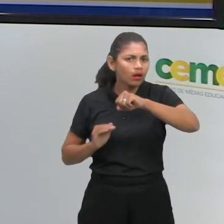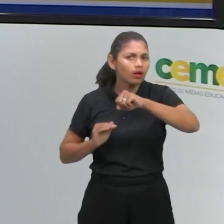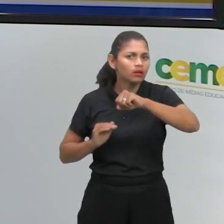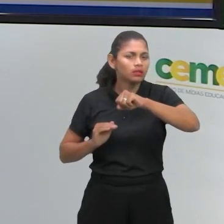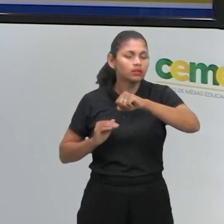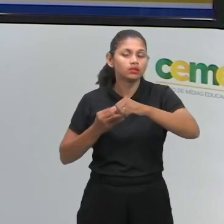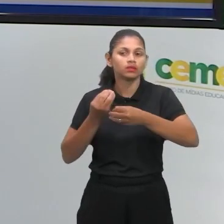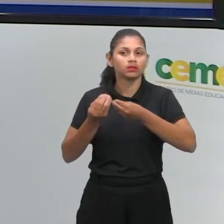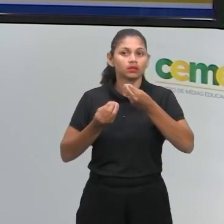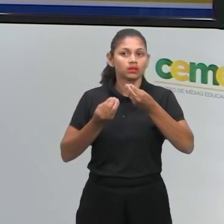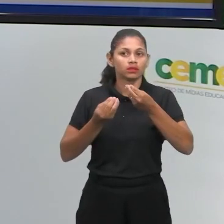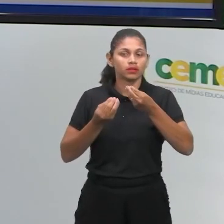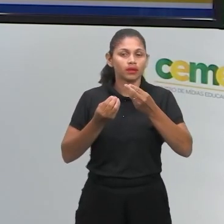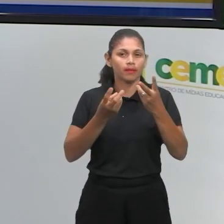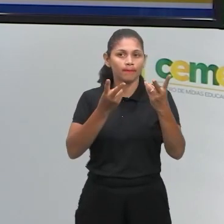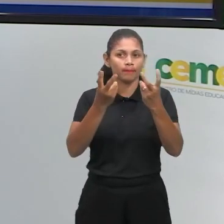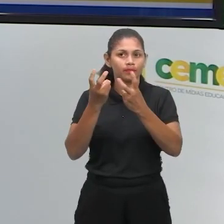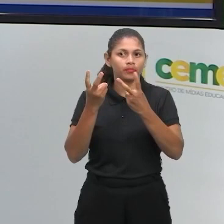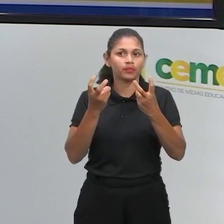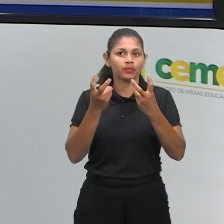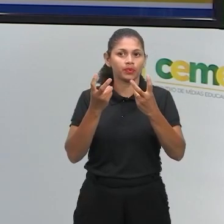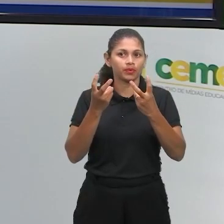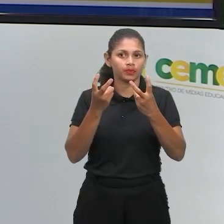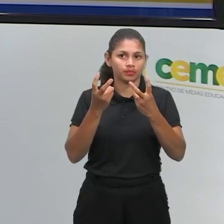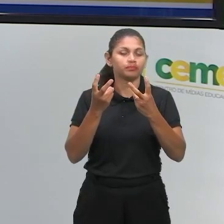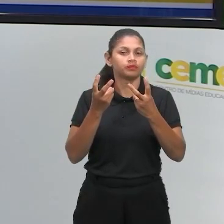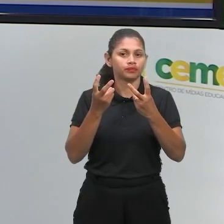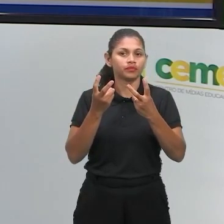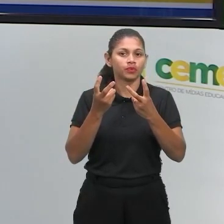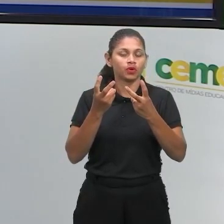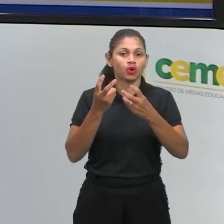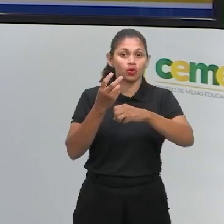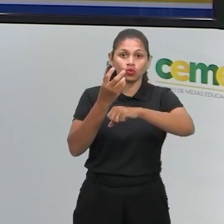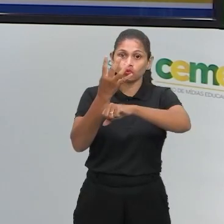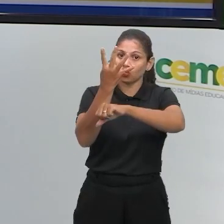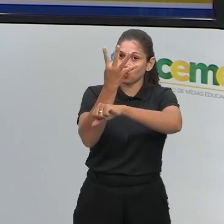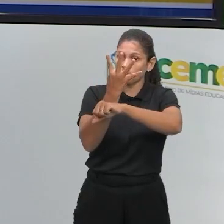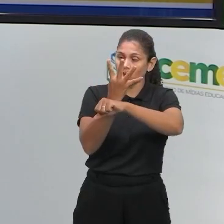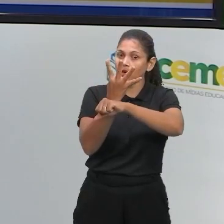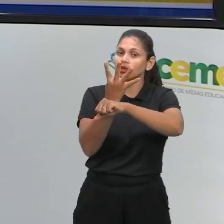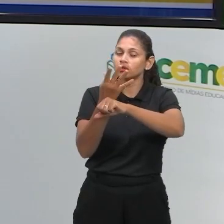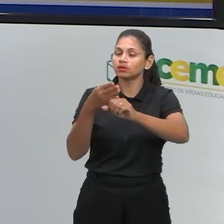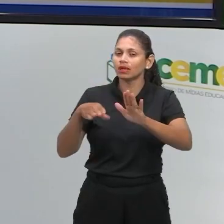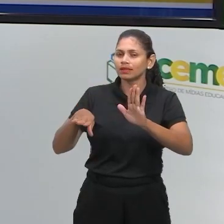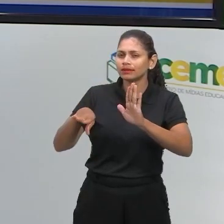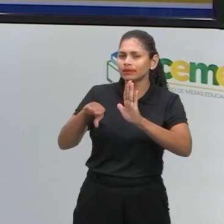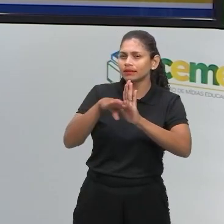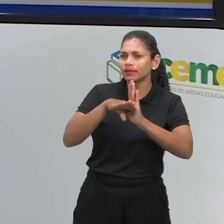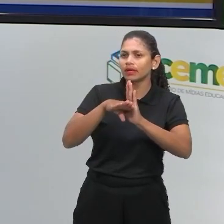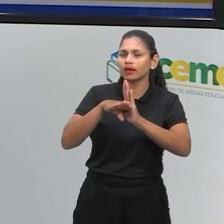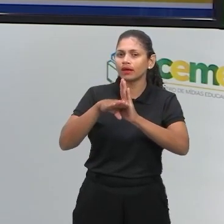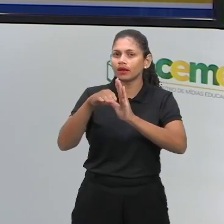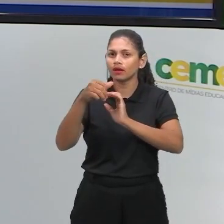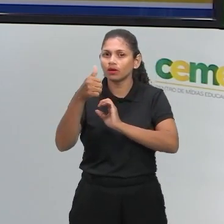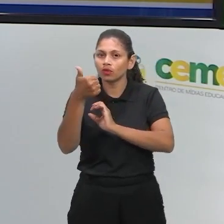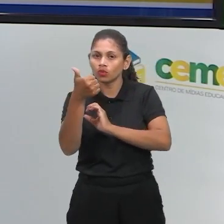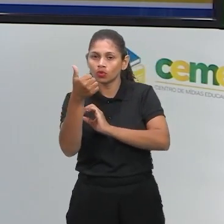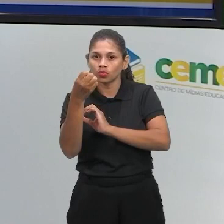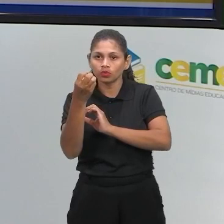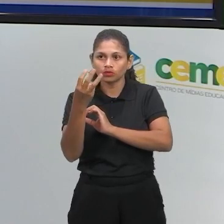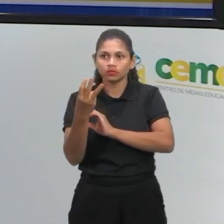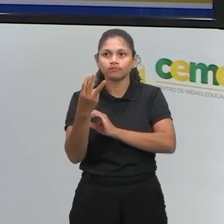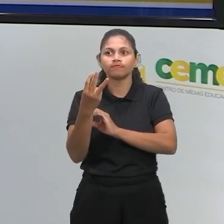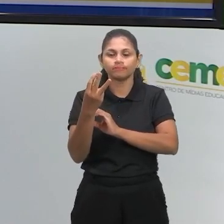do tempo 4 ao tempo 14, ao tempo 13 mais ou menos, do 4 ao 13, ela permaneceu